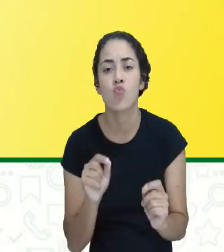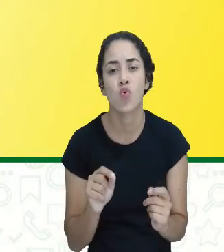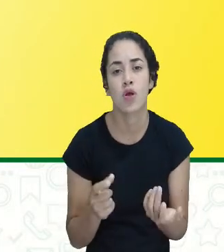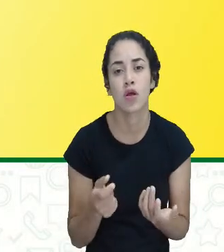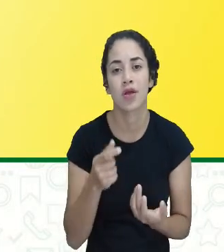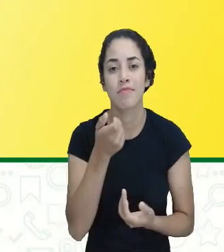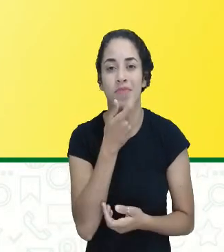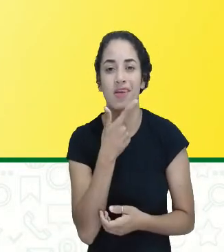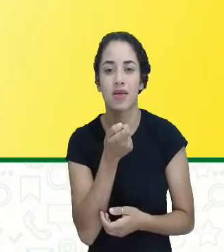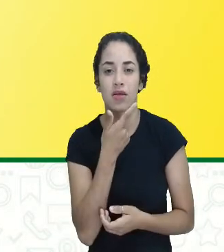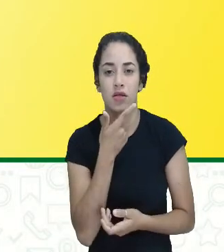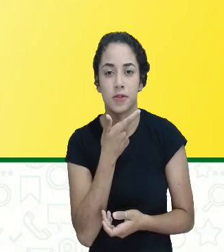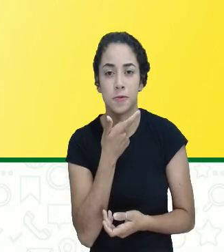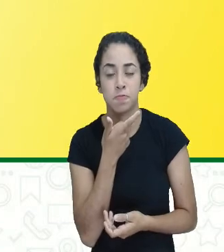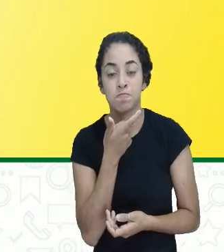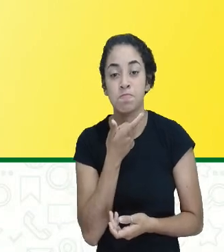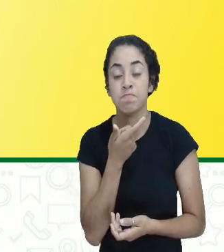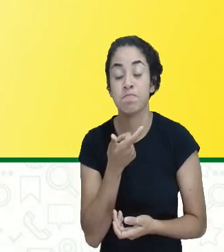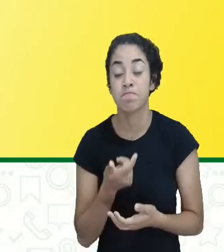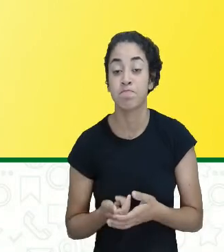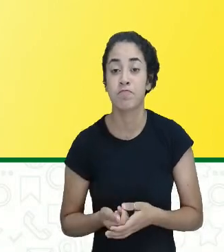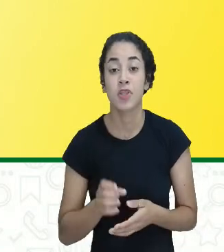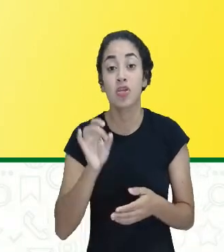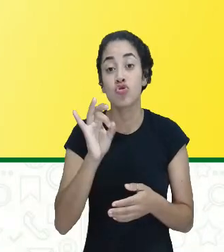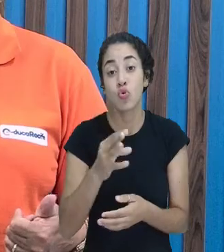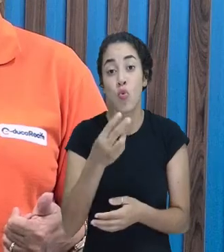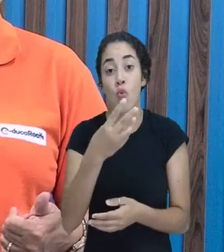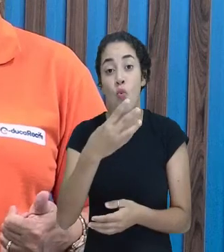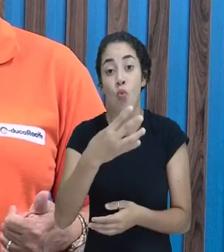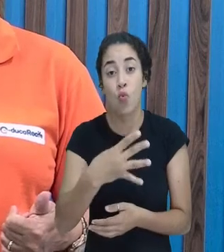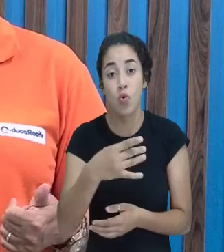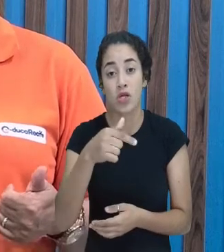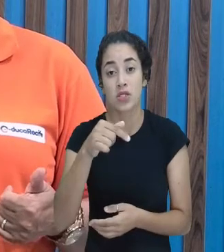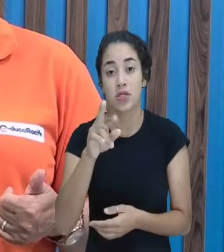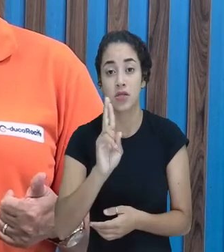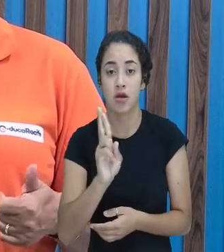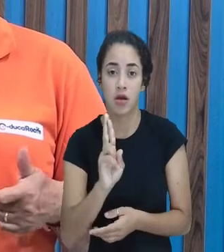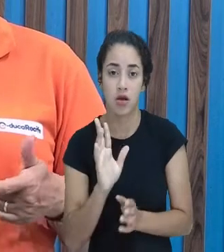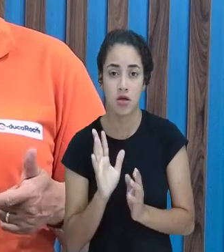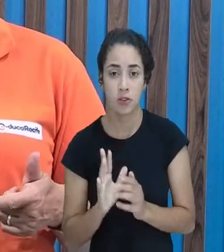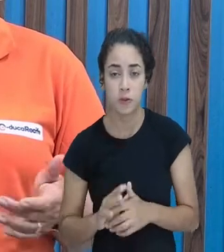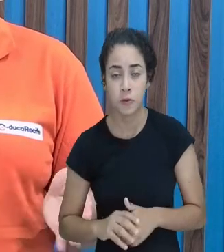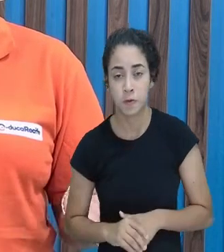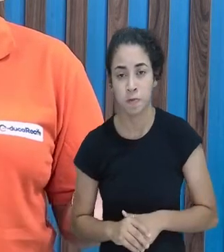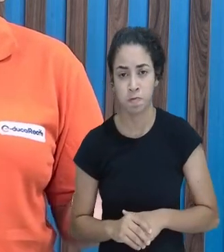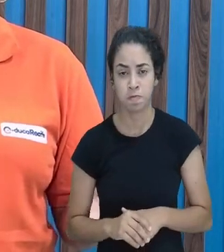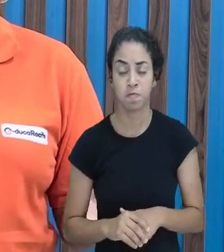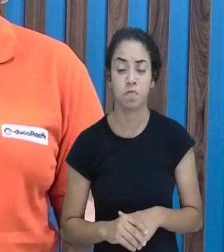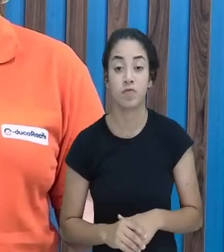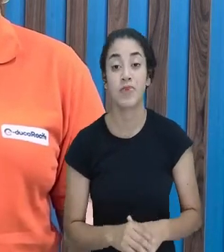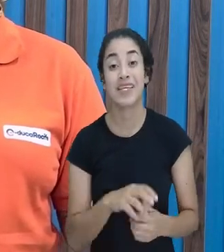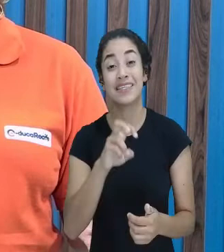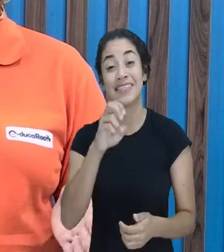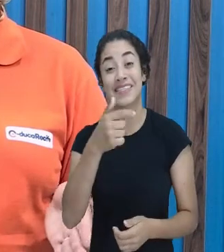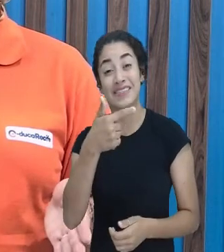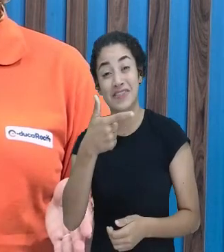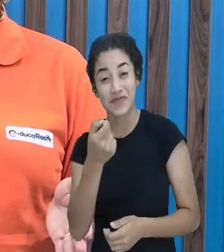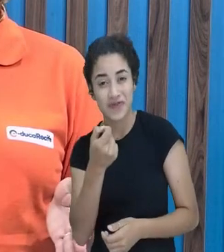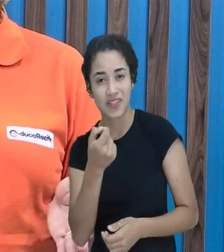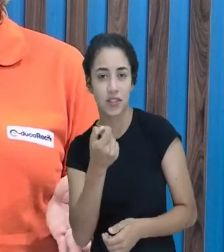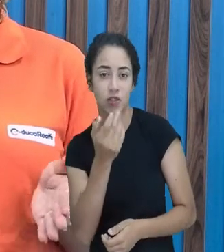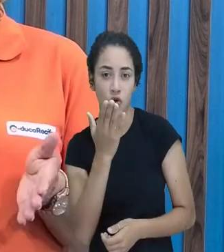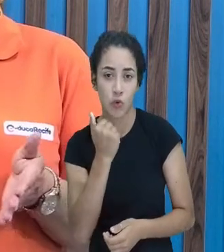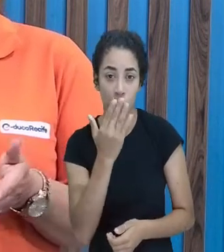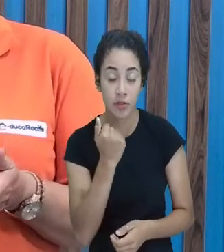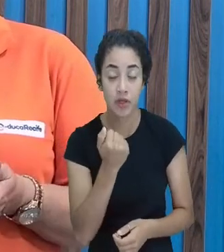tá? Onde a gente viu que só tinha R$ 47, né, de remédio. Então, 520 de